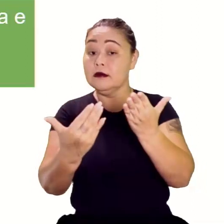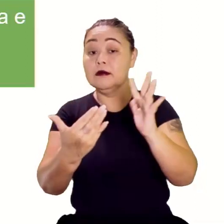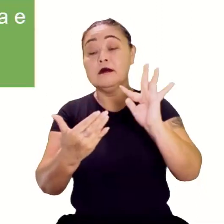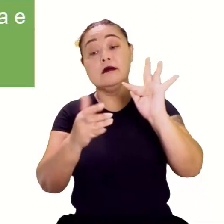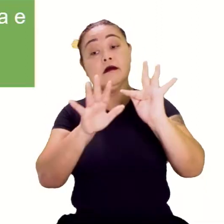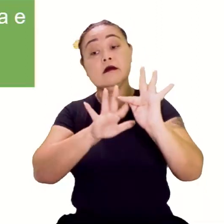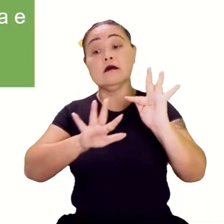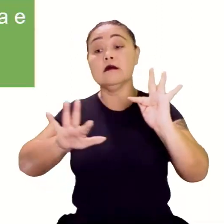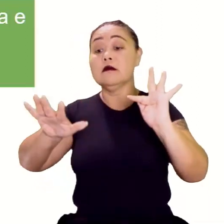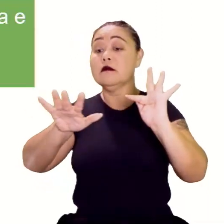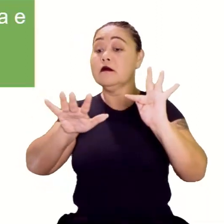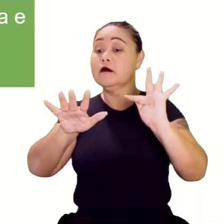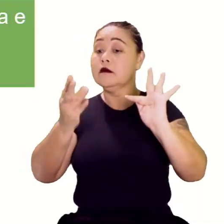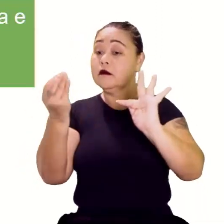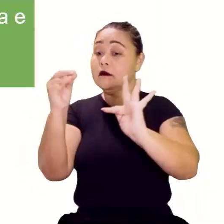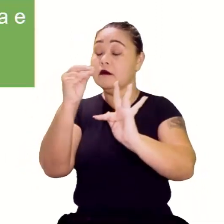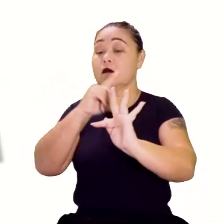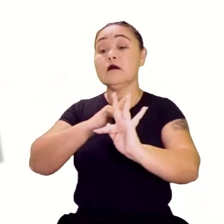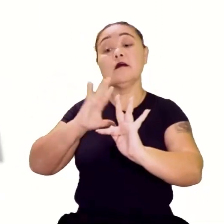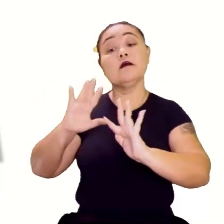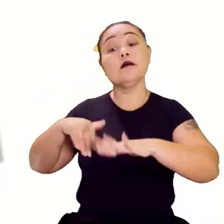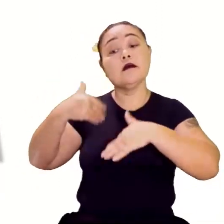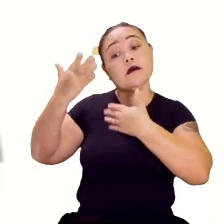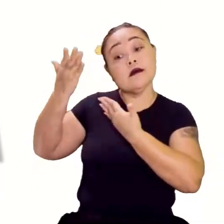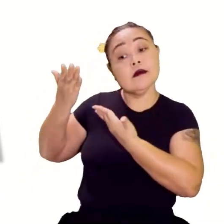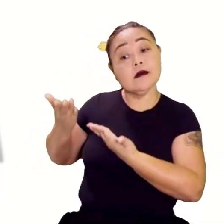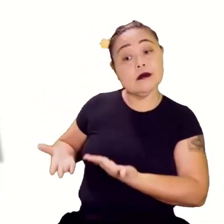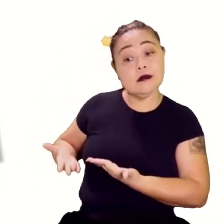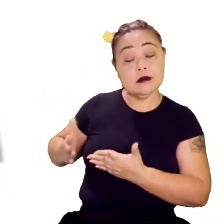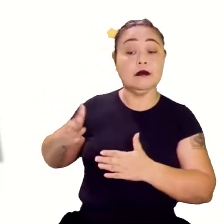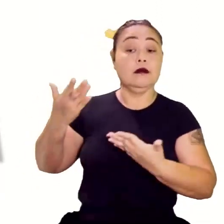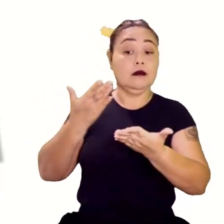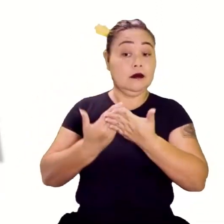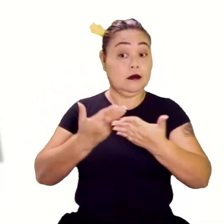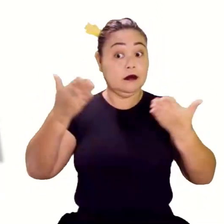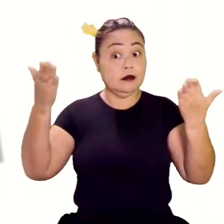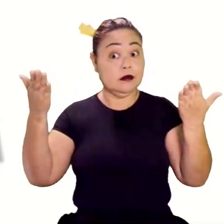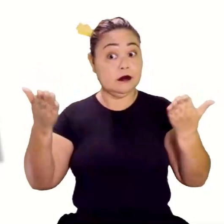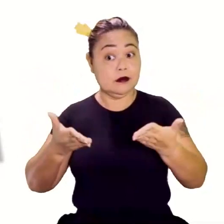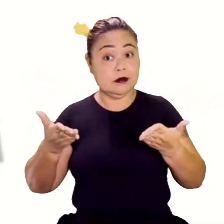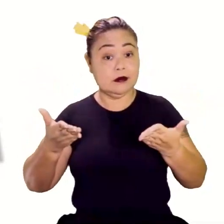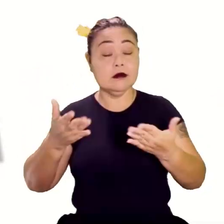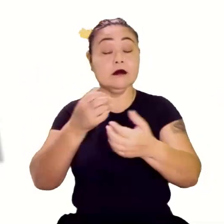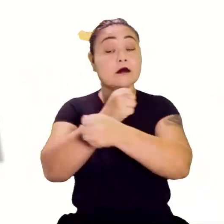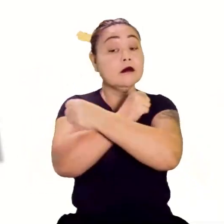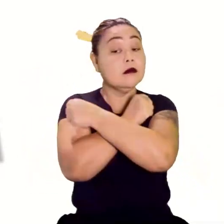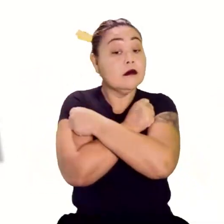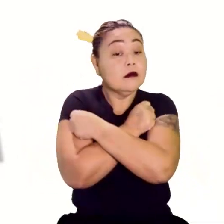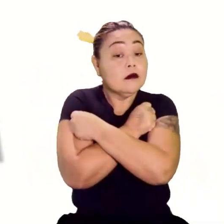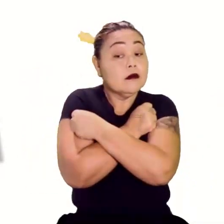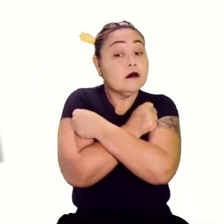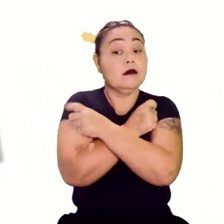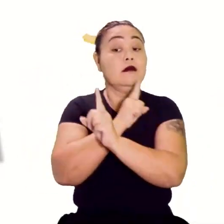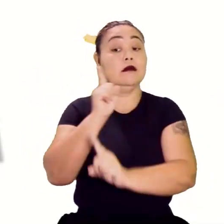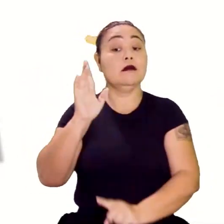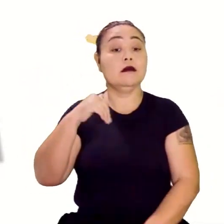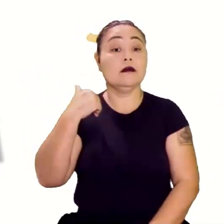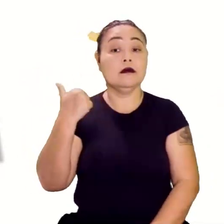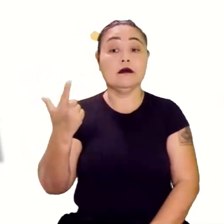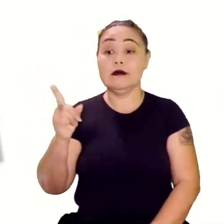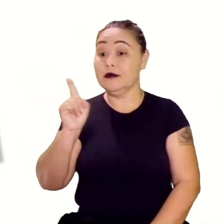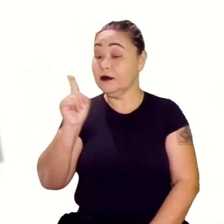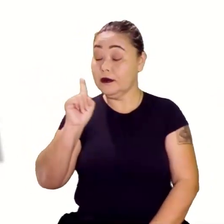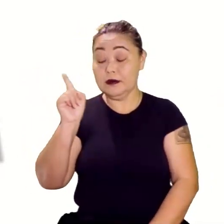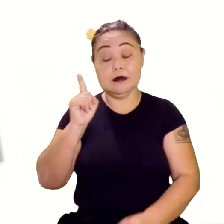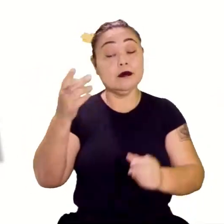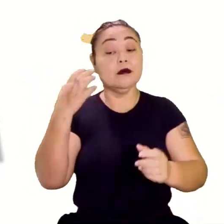certo? Certo. Vamos ao oferecimento da aula de hoje. O abraço vai para, olha lá... Não é para o